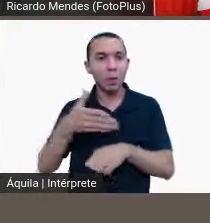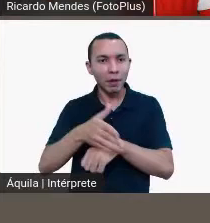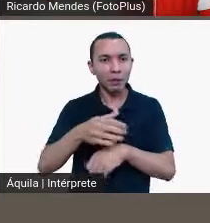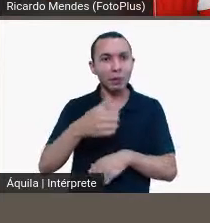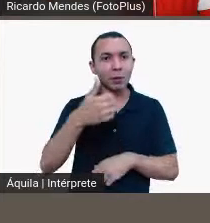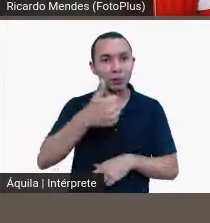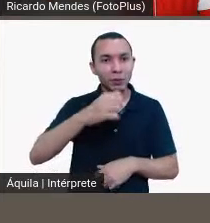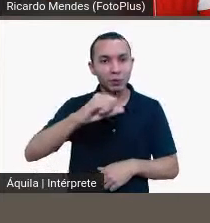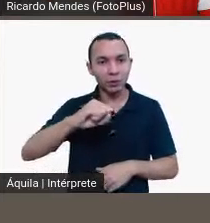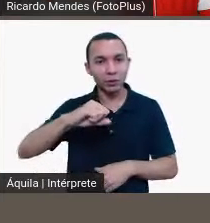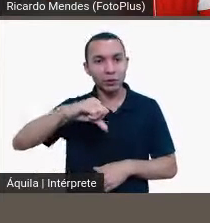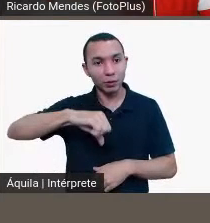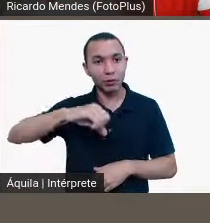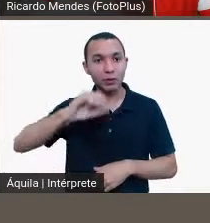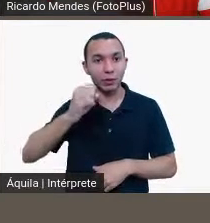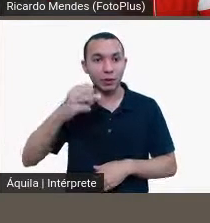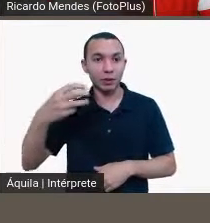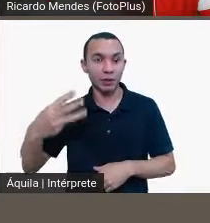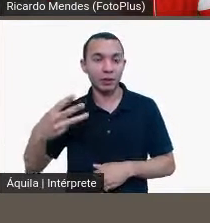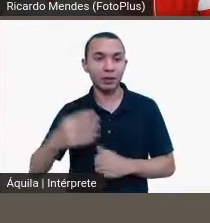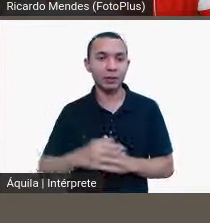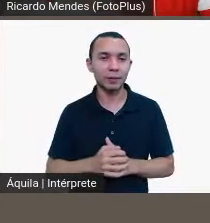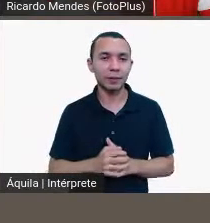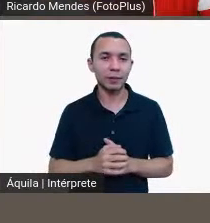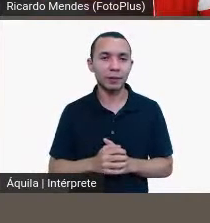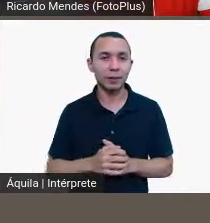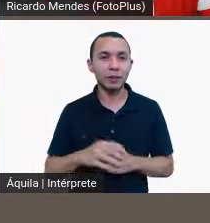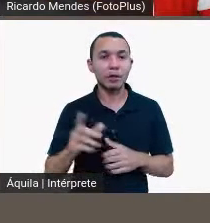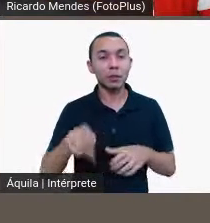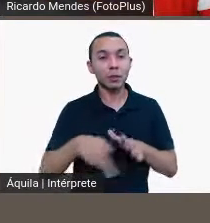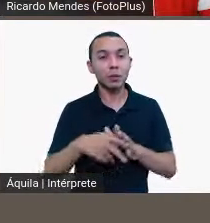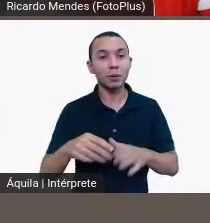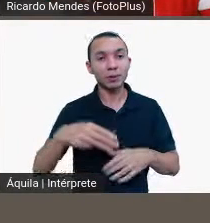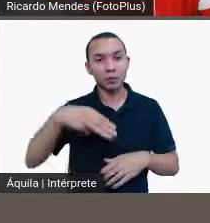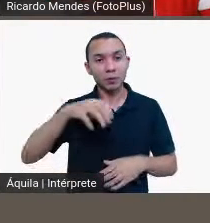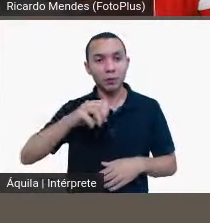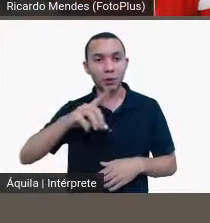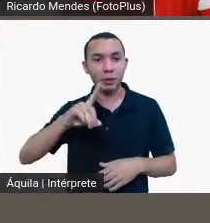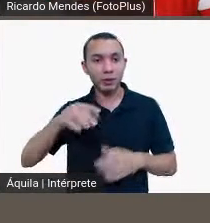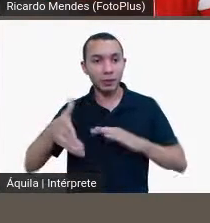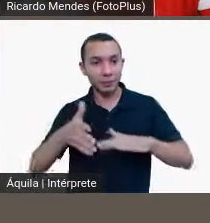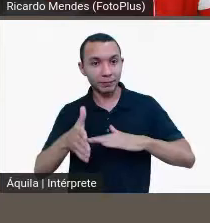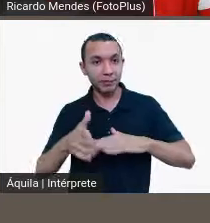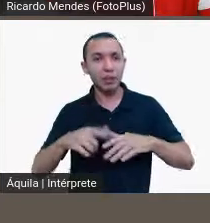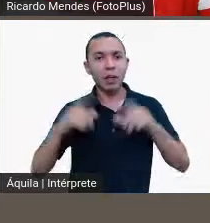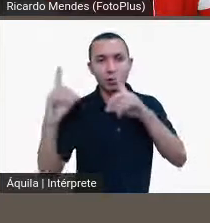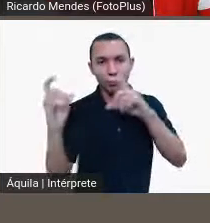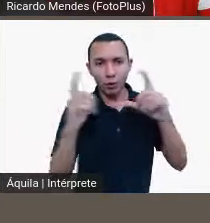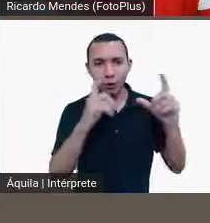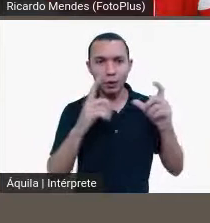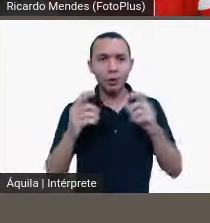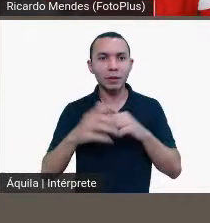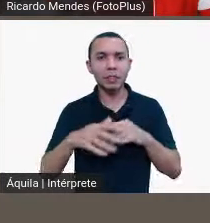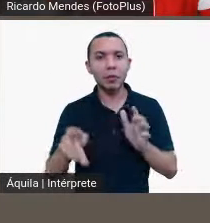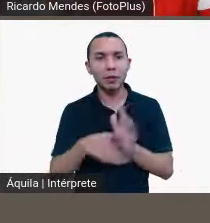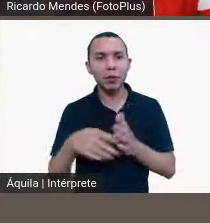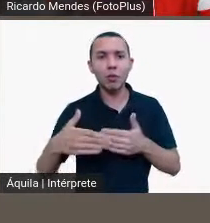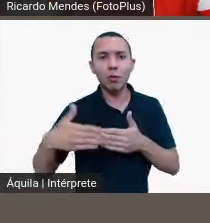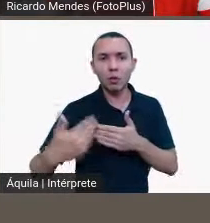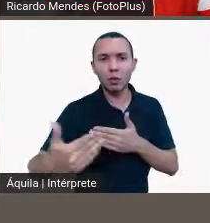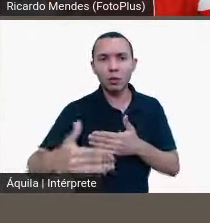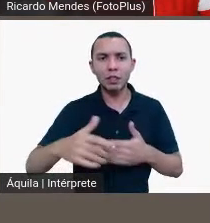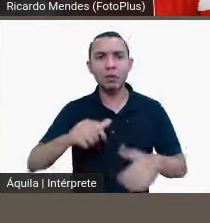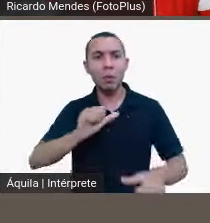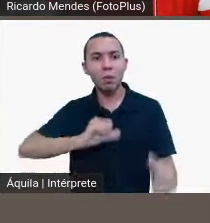83 da antologia Sete Ensaios sobre o Modernismo, com ensaios específicos sobre fotografia, o automático e o longo processo de modernidade.